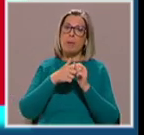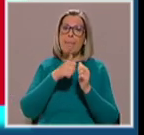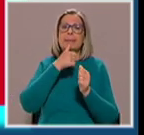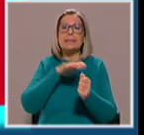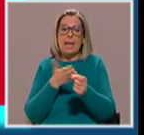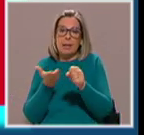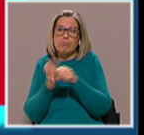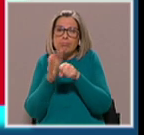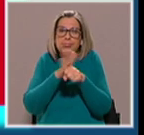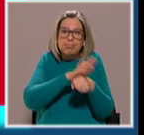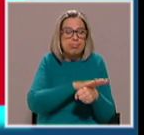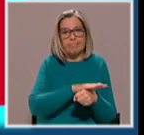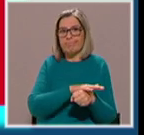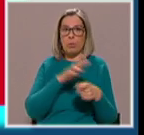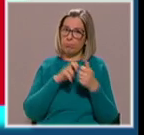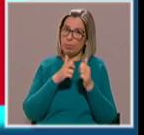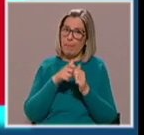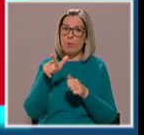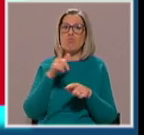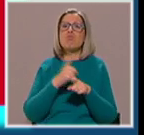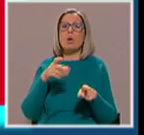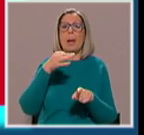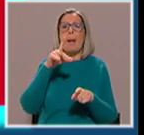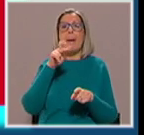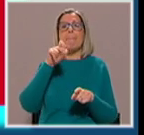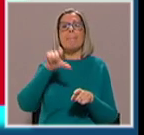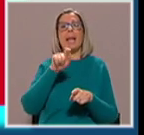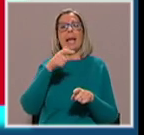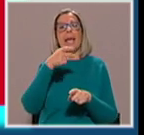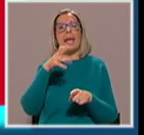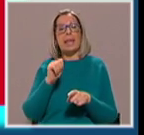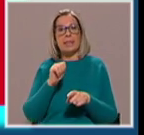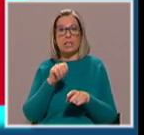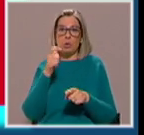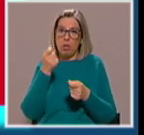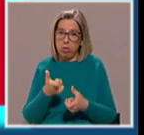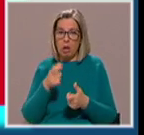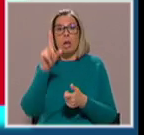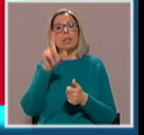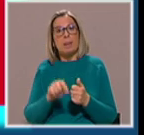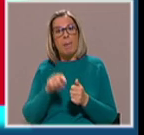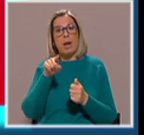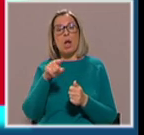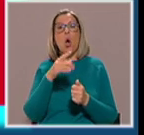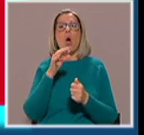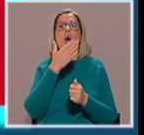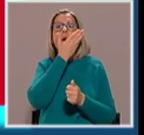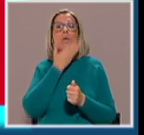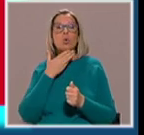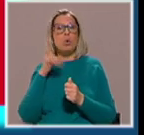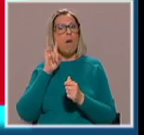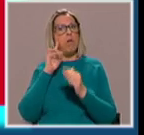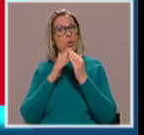de plaquetas e deverá ter um especial cuidado com a ingestão de certos tipos de gordura, pois os seus níveis de colesterol